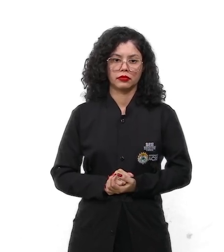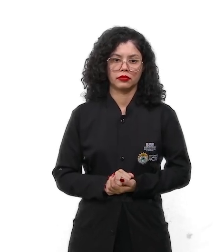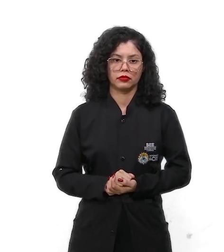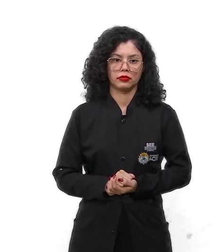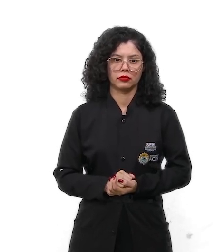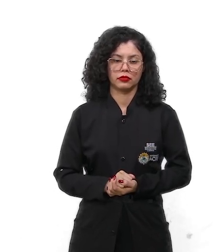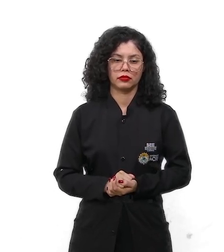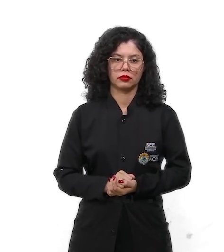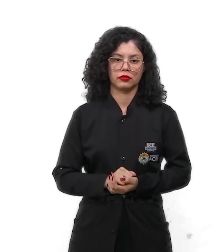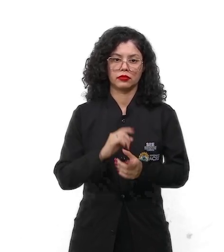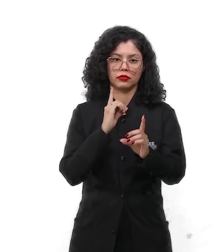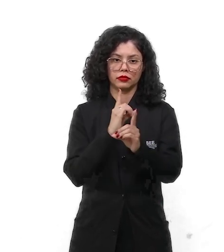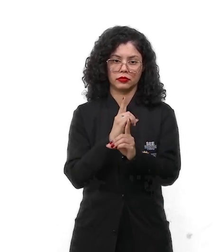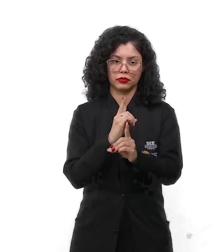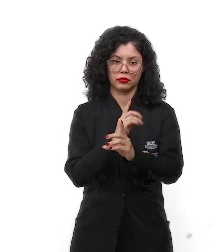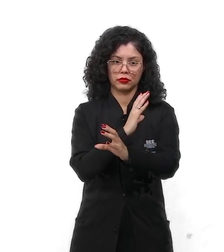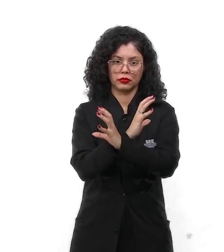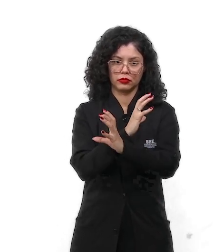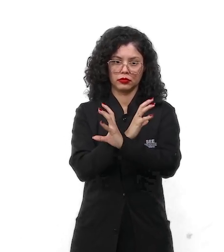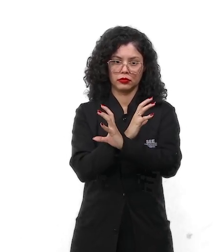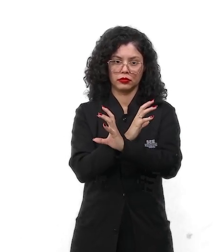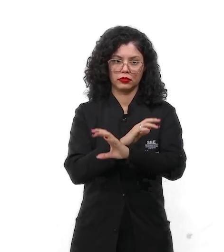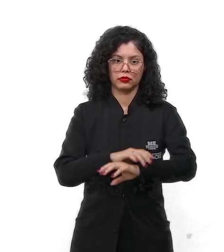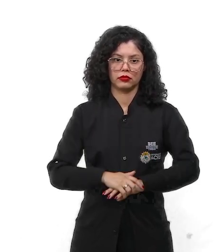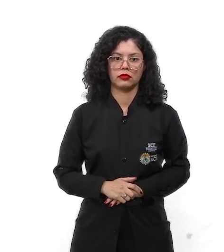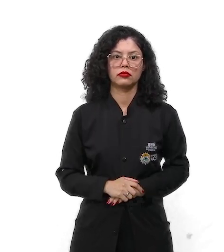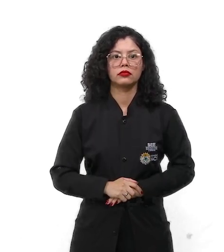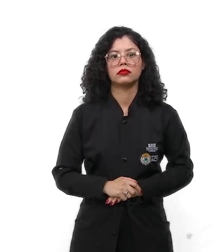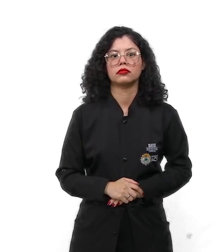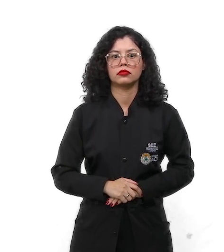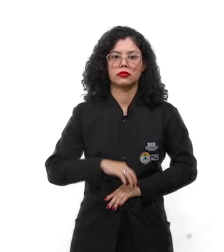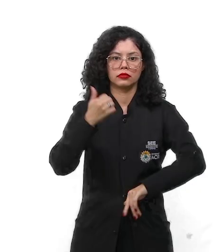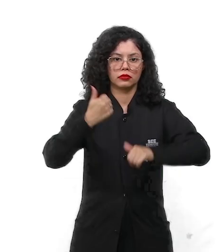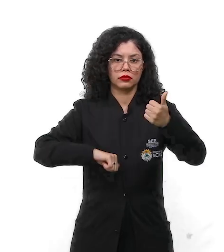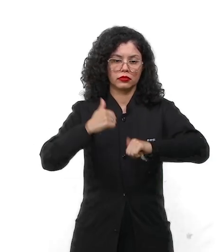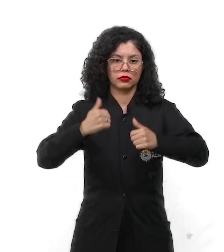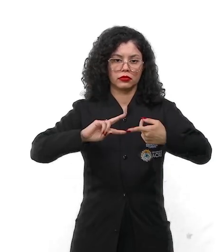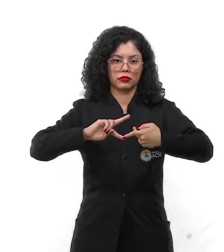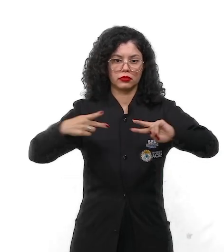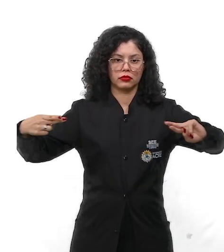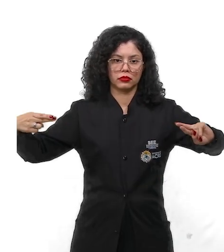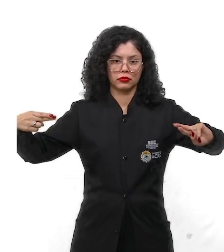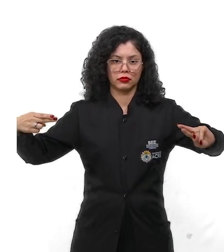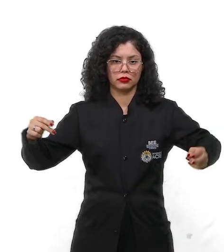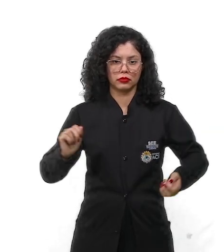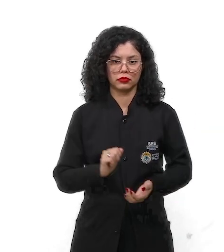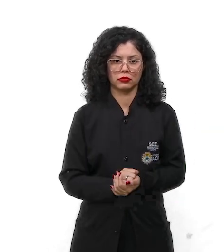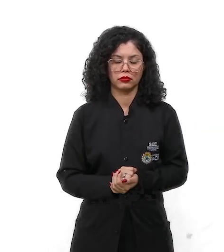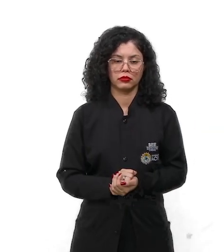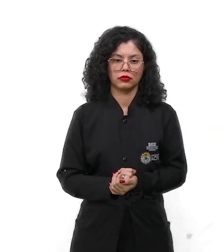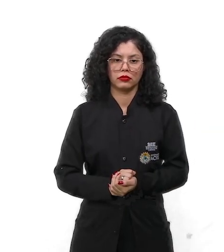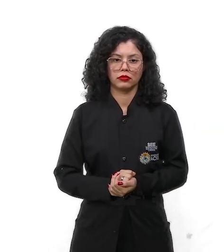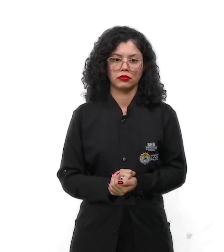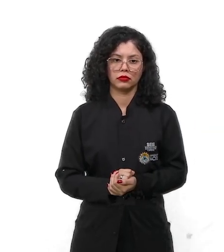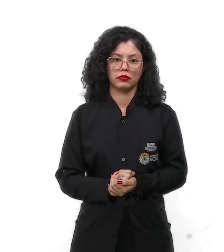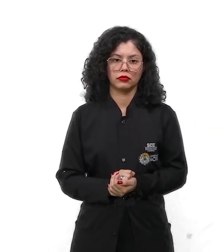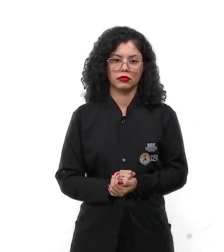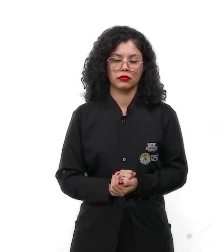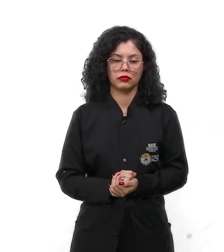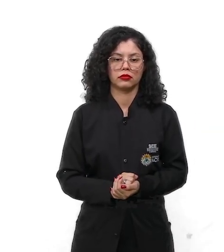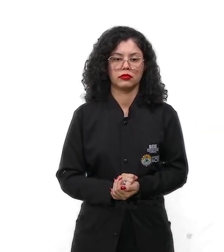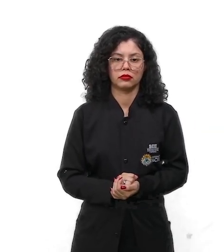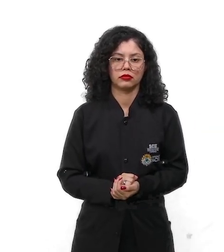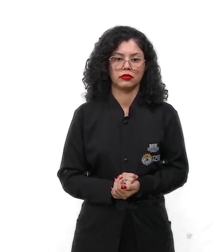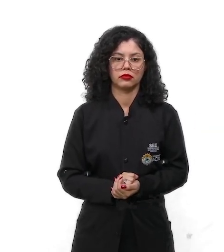para a identificação de cadáveres é a análise de seu DNA mitocondrial. E